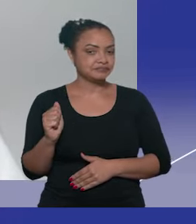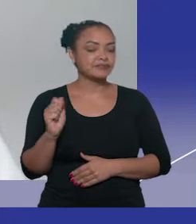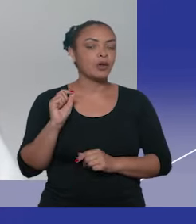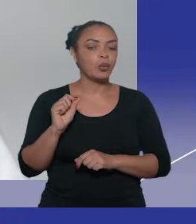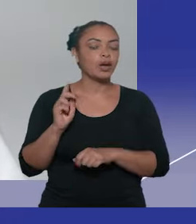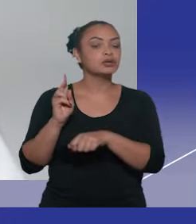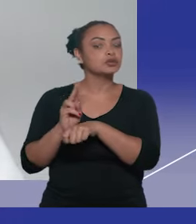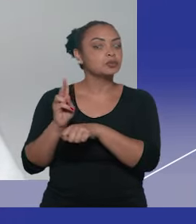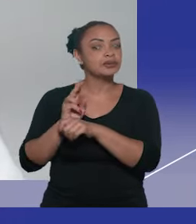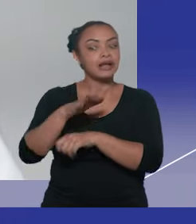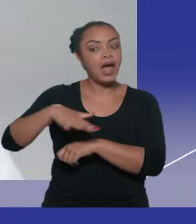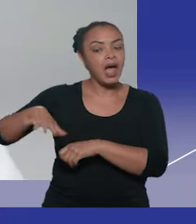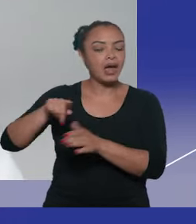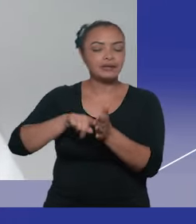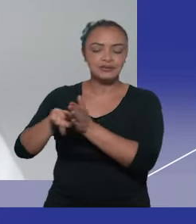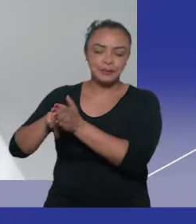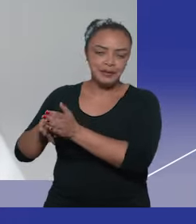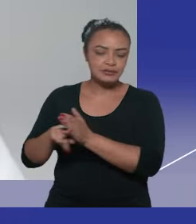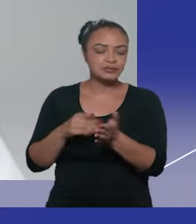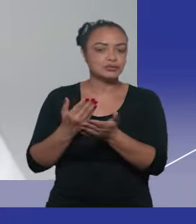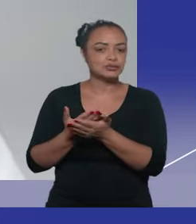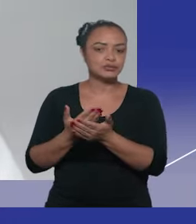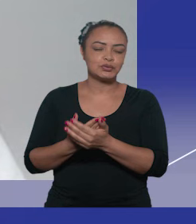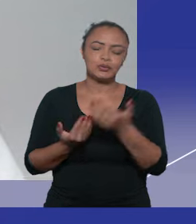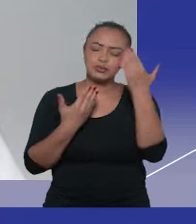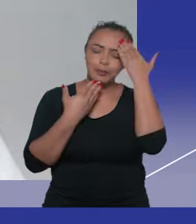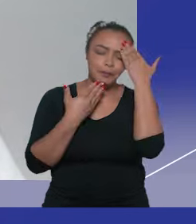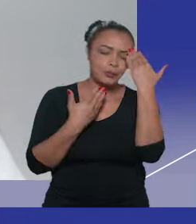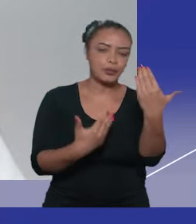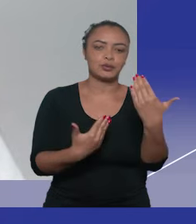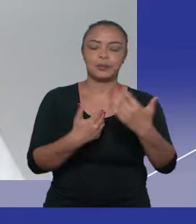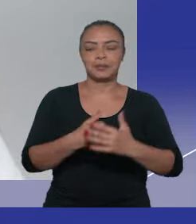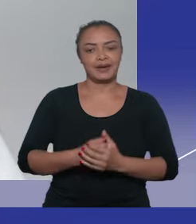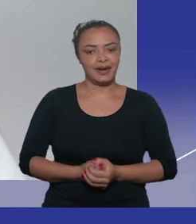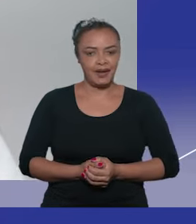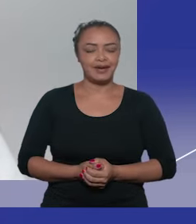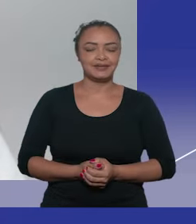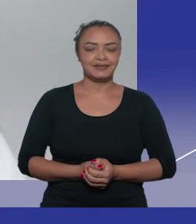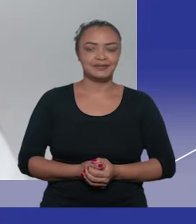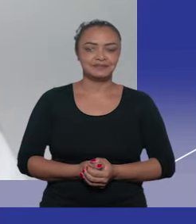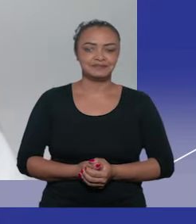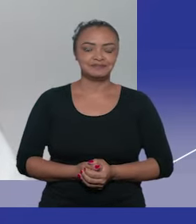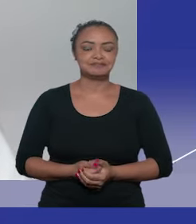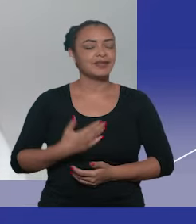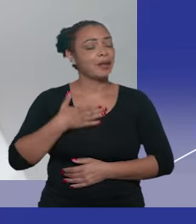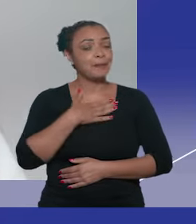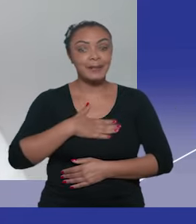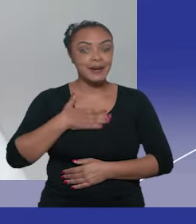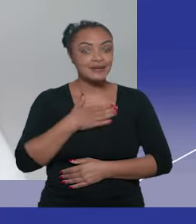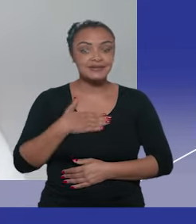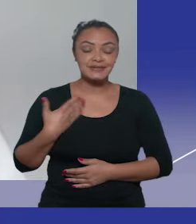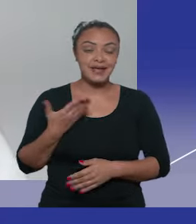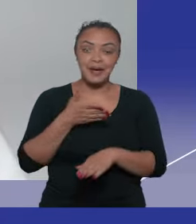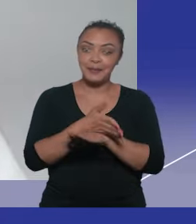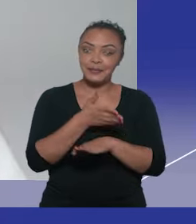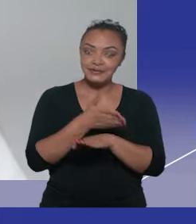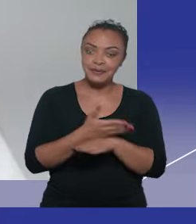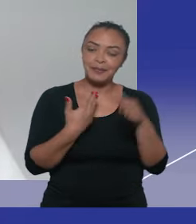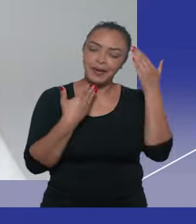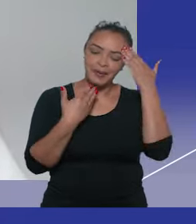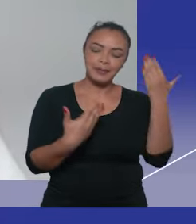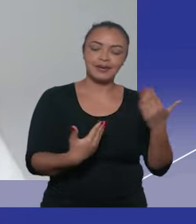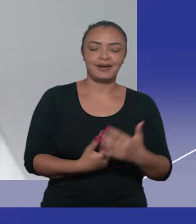na área de pesquisas e estudos econômicos do Bradesco. Miriam, muito obrigada pelo seu papo hoje. Foi um prazer estar aqui.